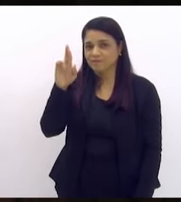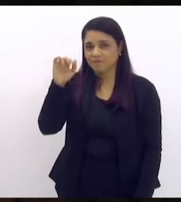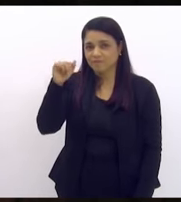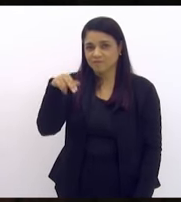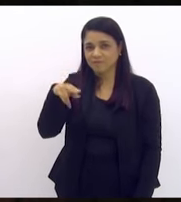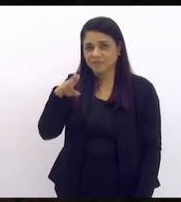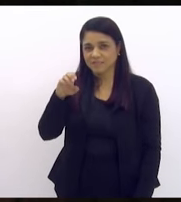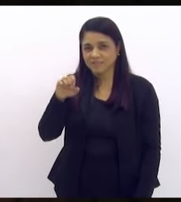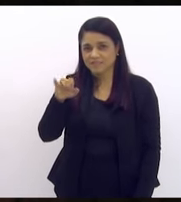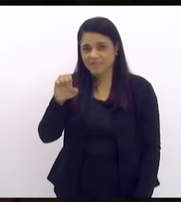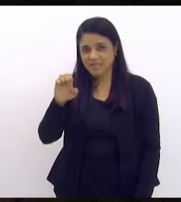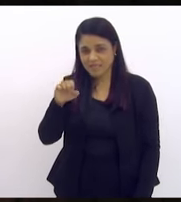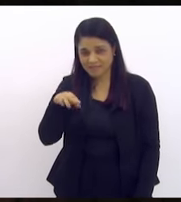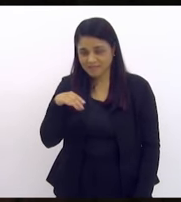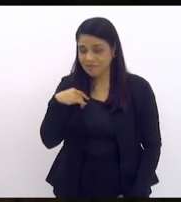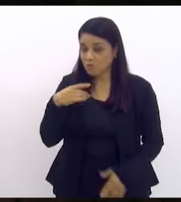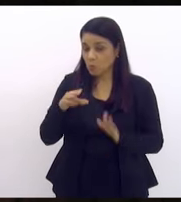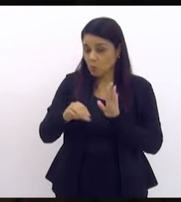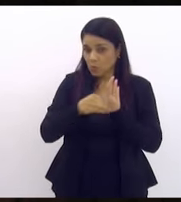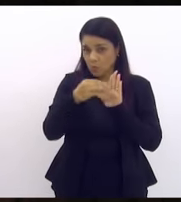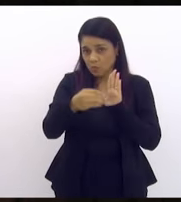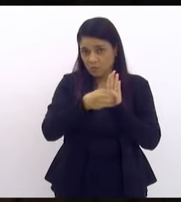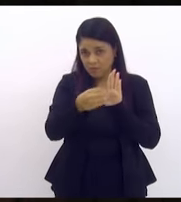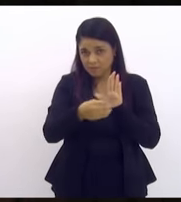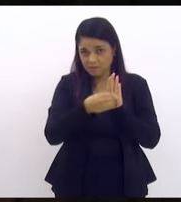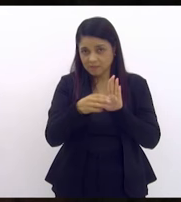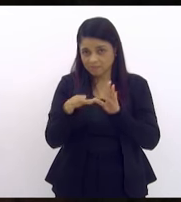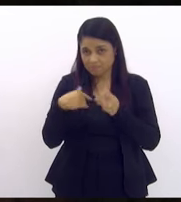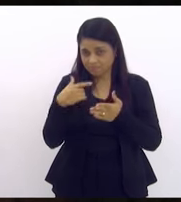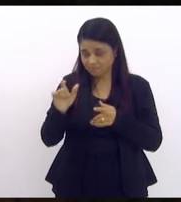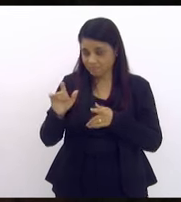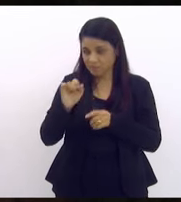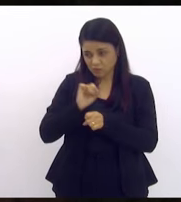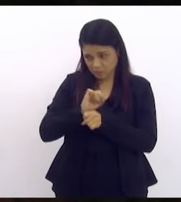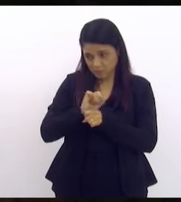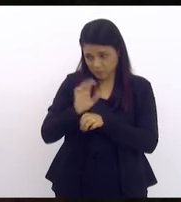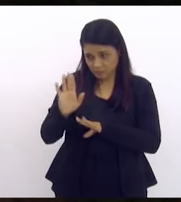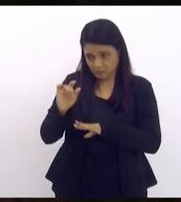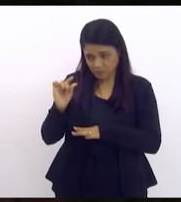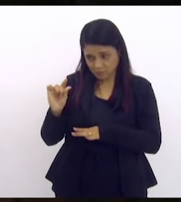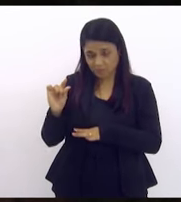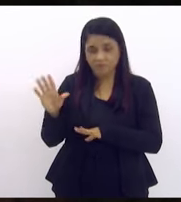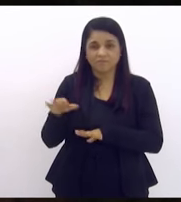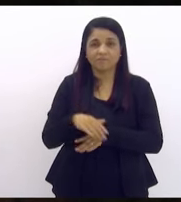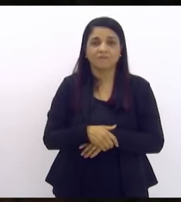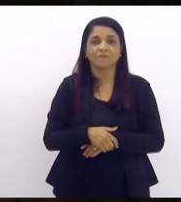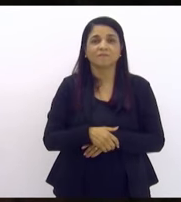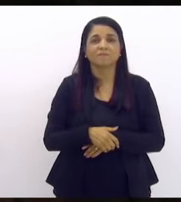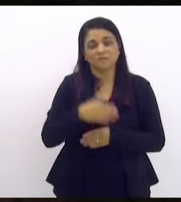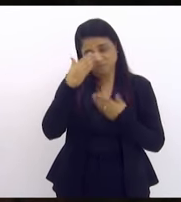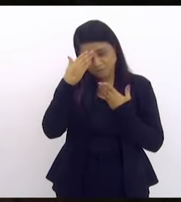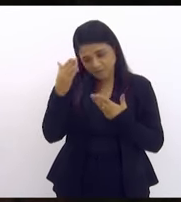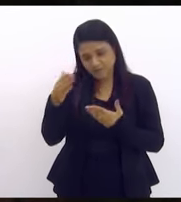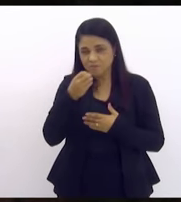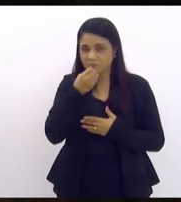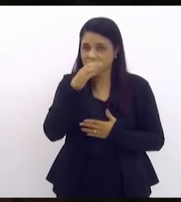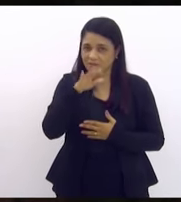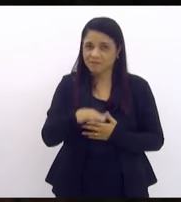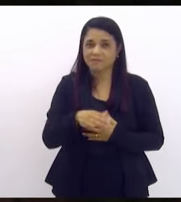pareceres. Tá. Assim que colher os pareceres, já com a Vossa Excelência. Obrigada, boa